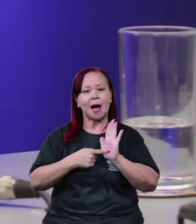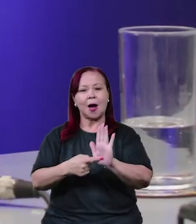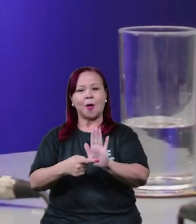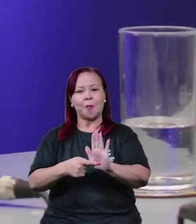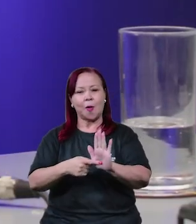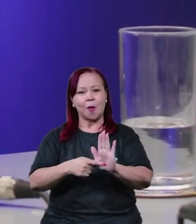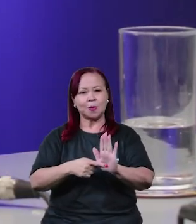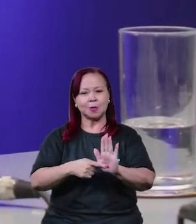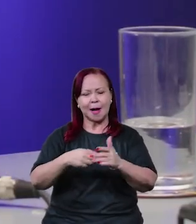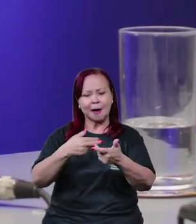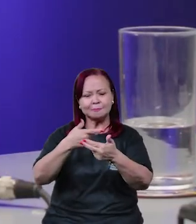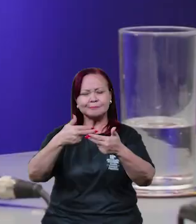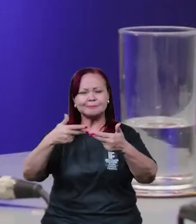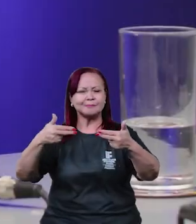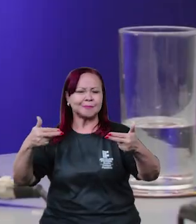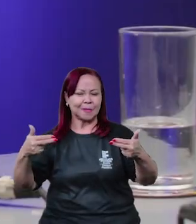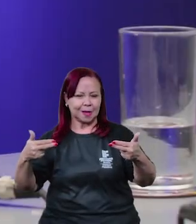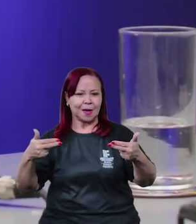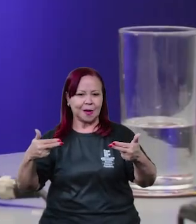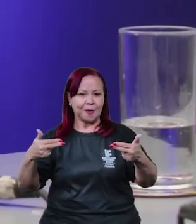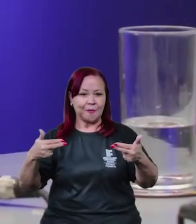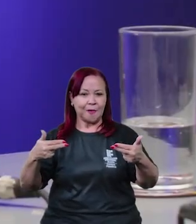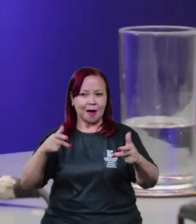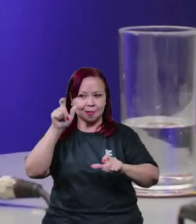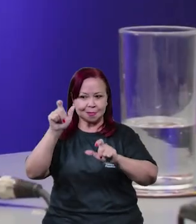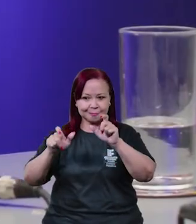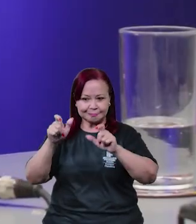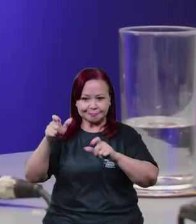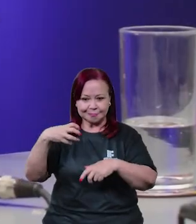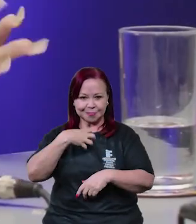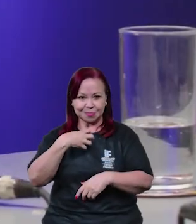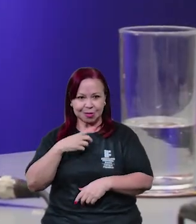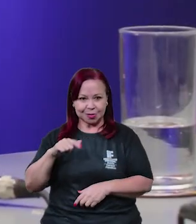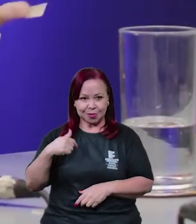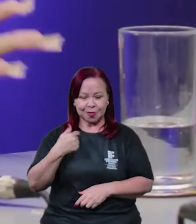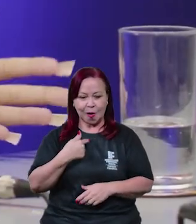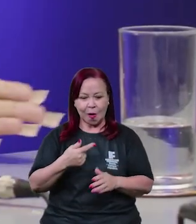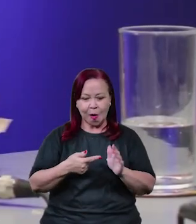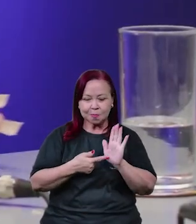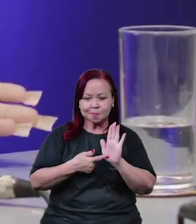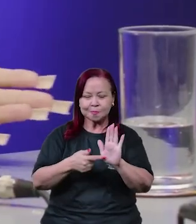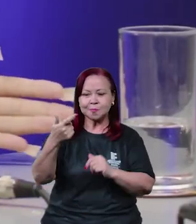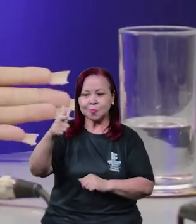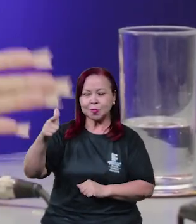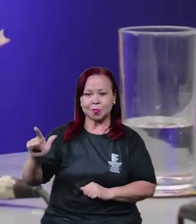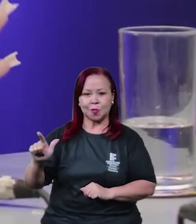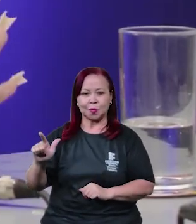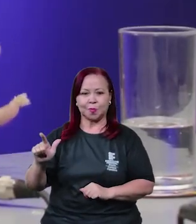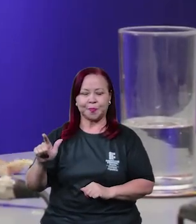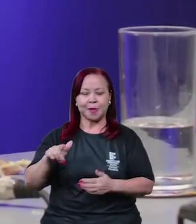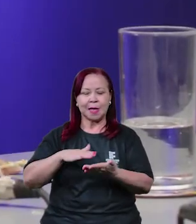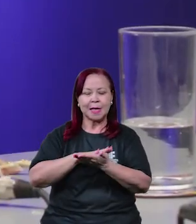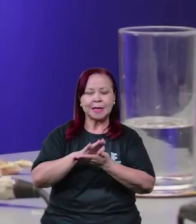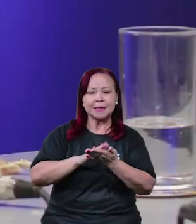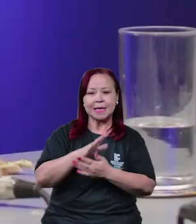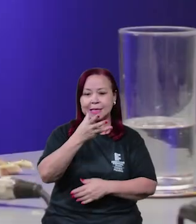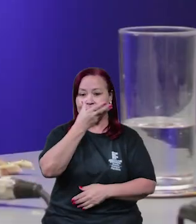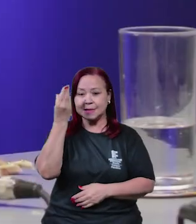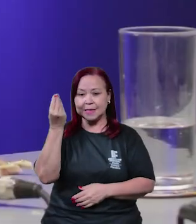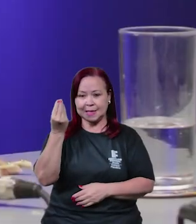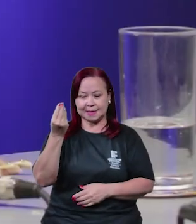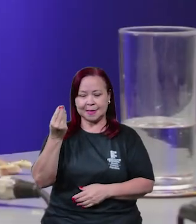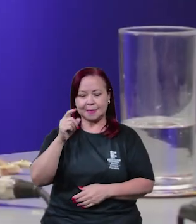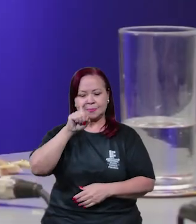mostrar várias frentes da gente para os outros, assim, para o mundo, sem deixar de ser a gente. Eu acho